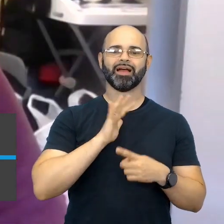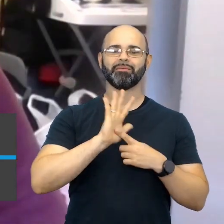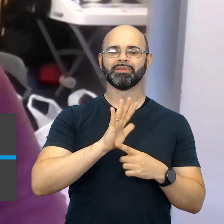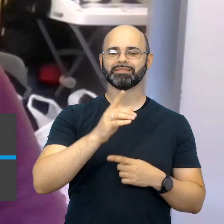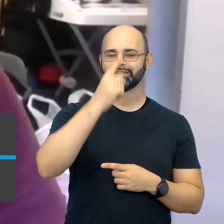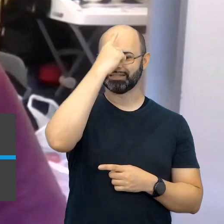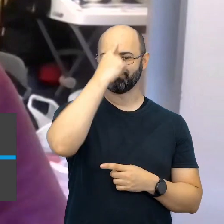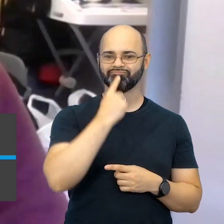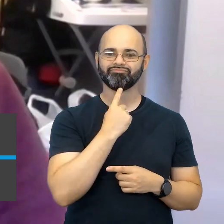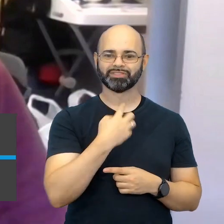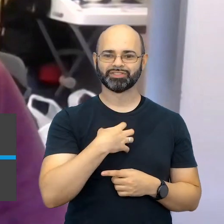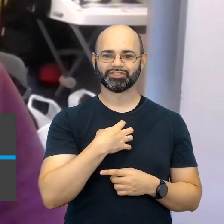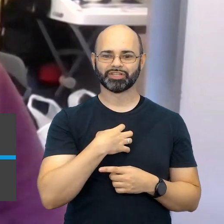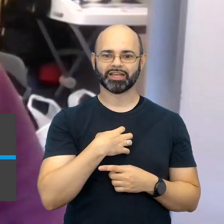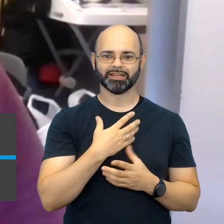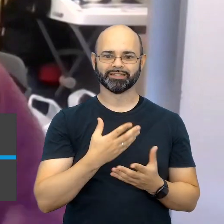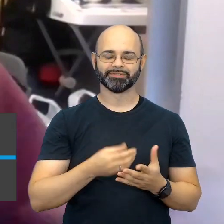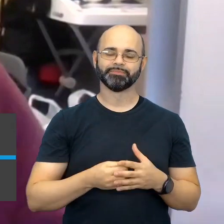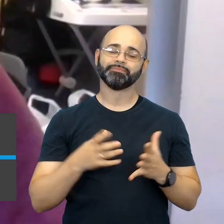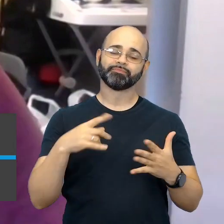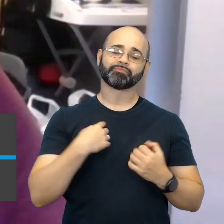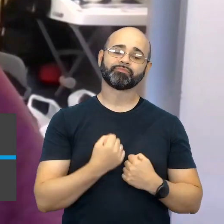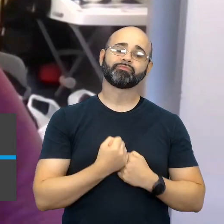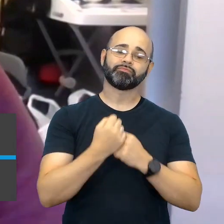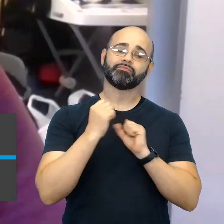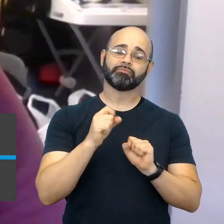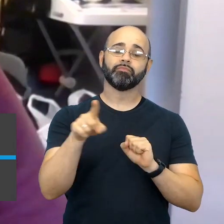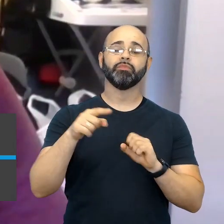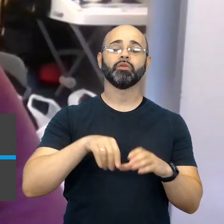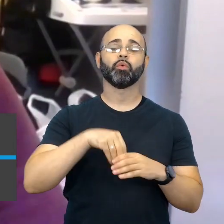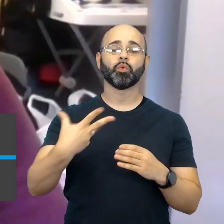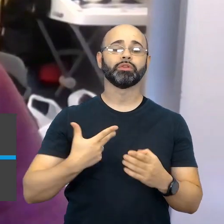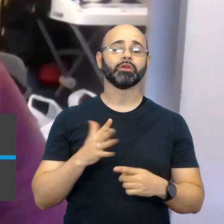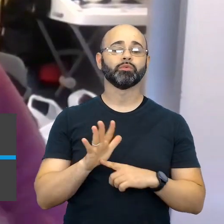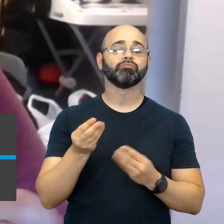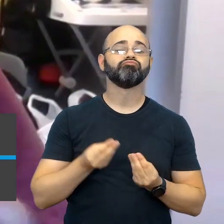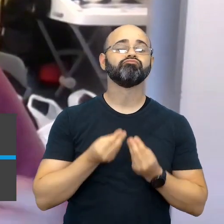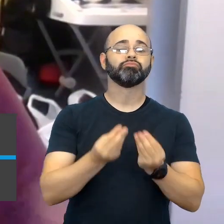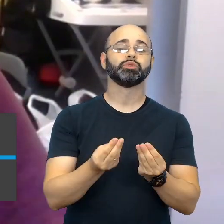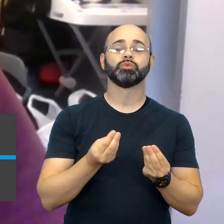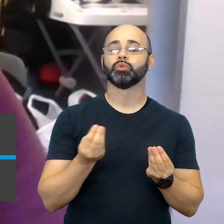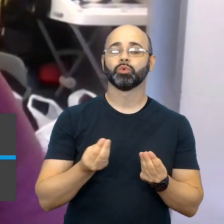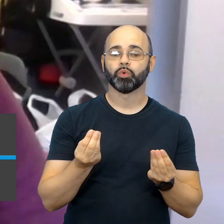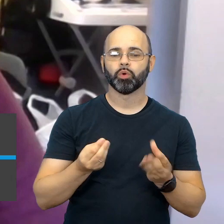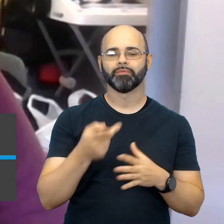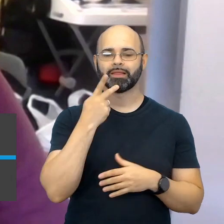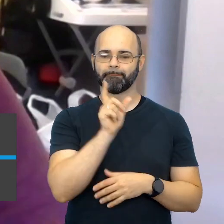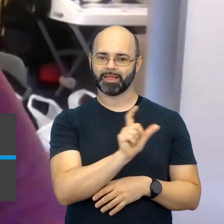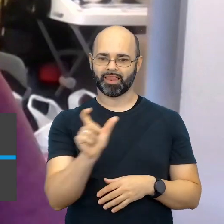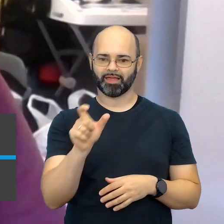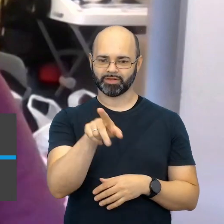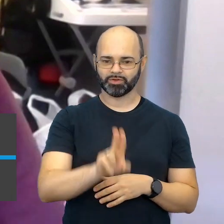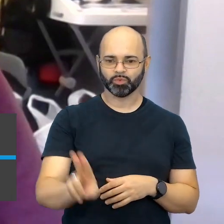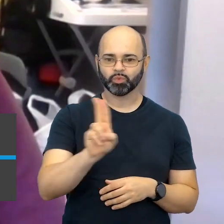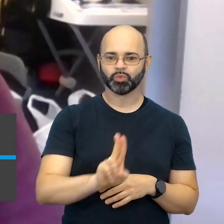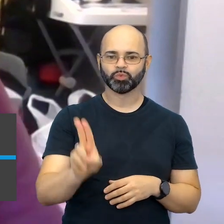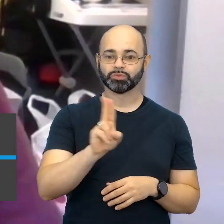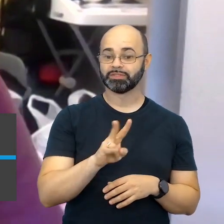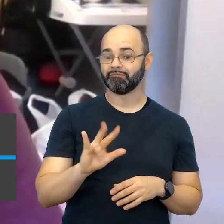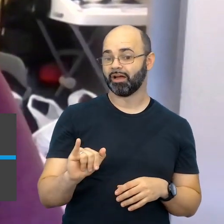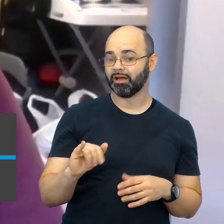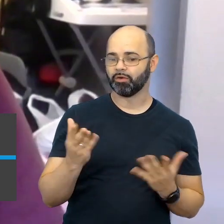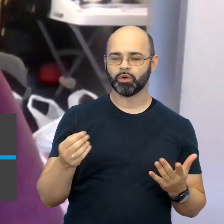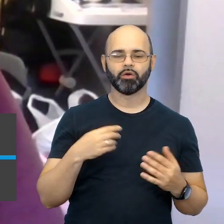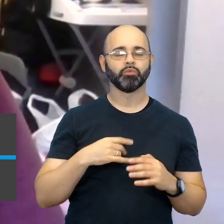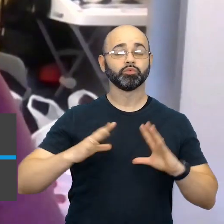resenha, enfim. Isso também pode te apoiar a definir como você vai entregar esse conteúdo, um pouco das palavras que você vai usar, dos efeitos. Então, tudo isso